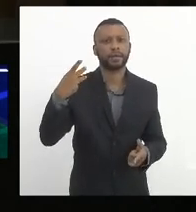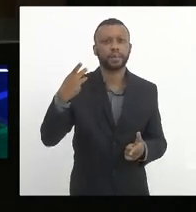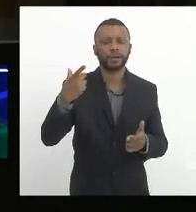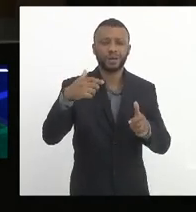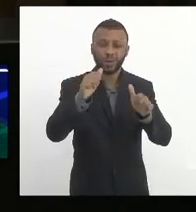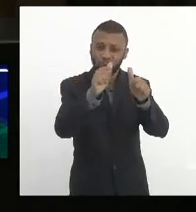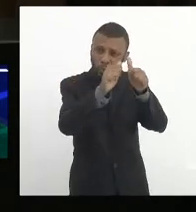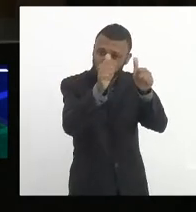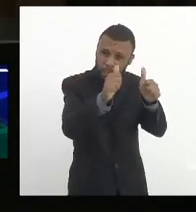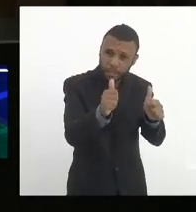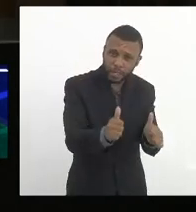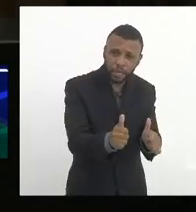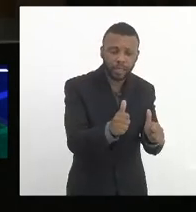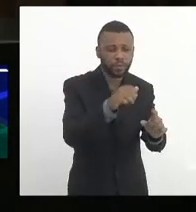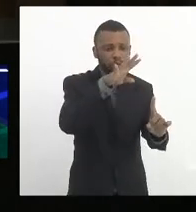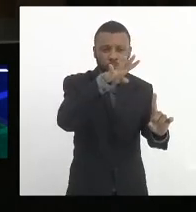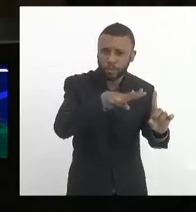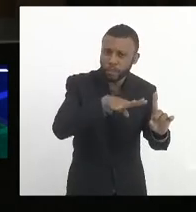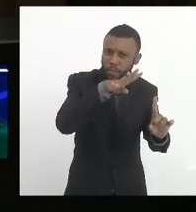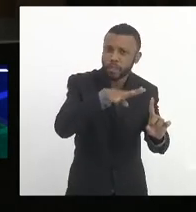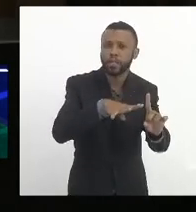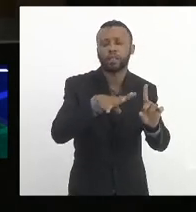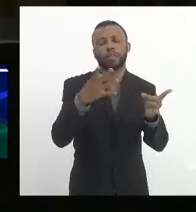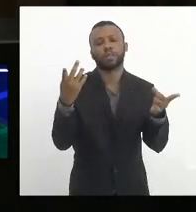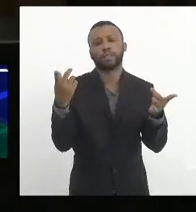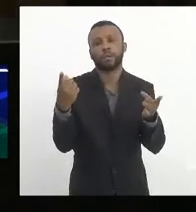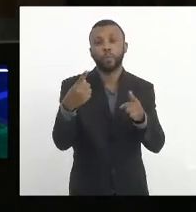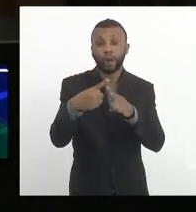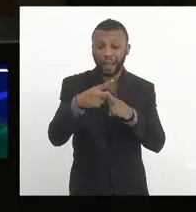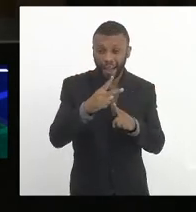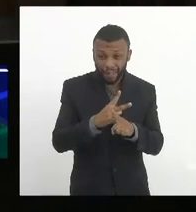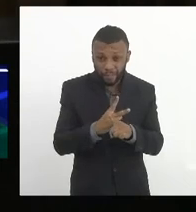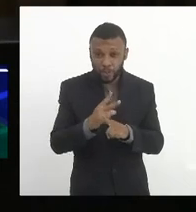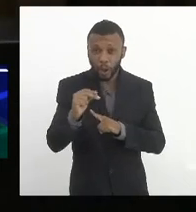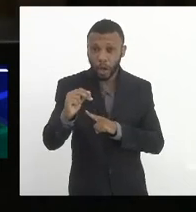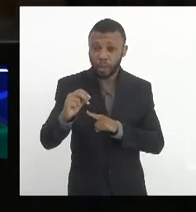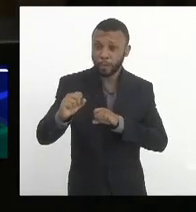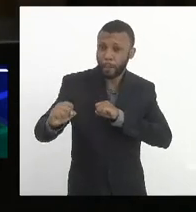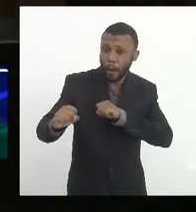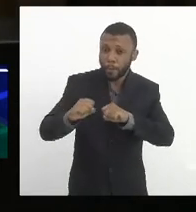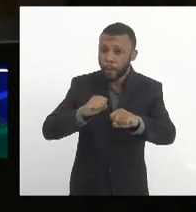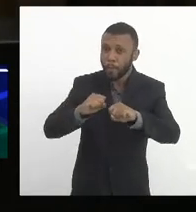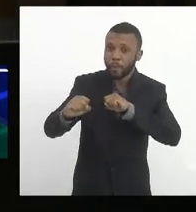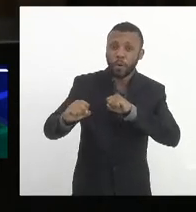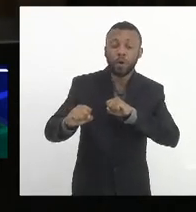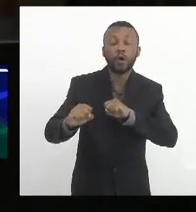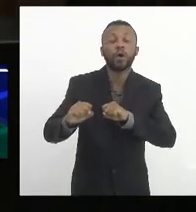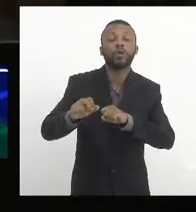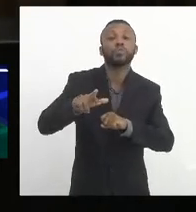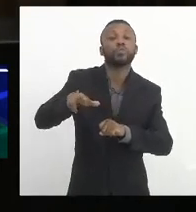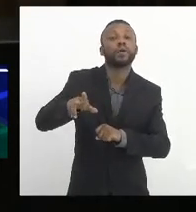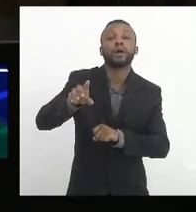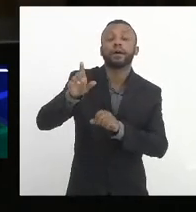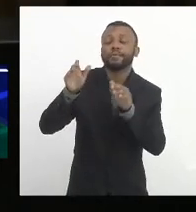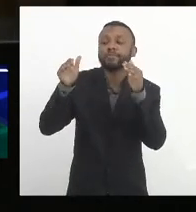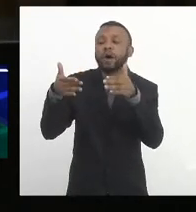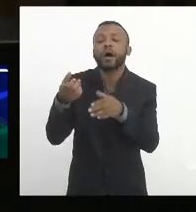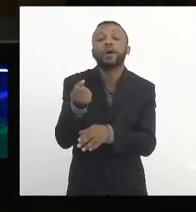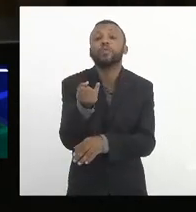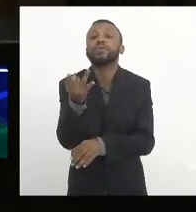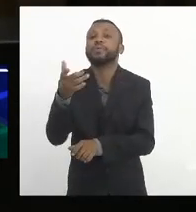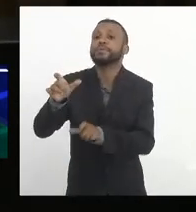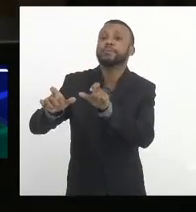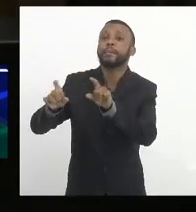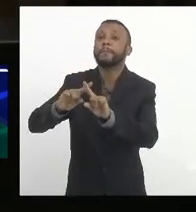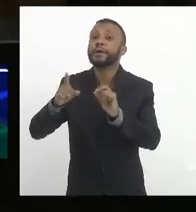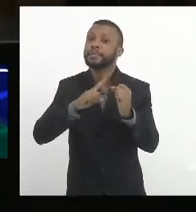e dos anjos é porque a Vitória no combate não depende do número de homens mas da força